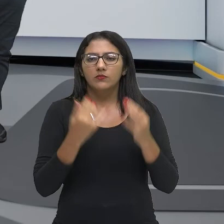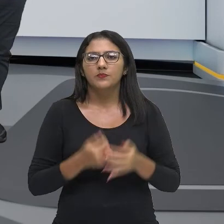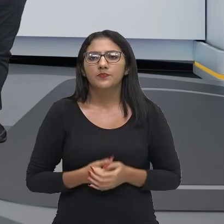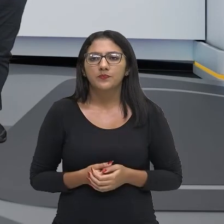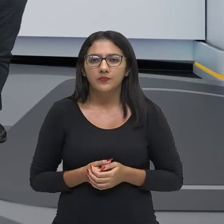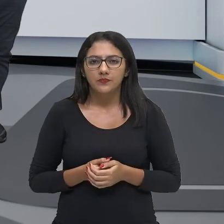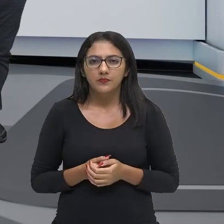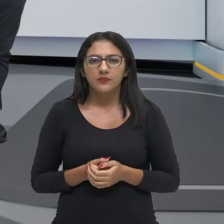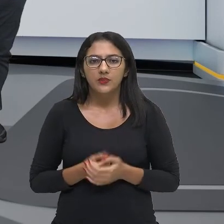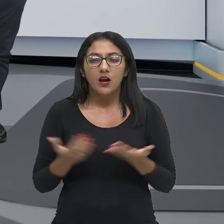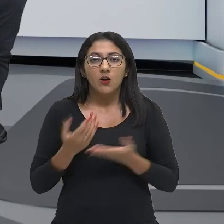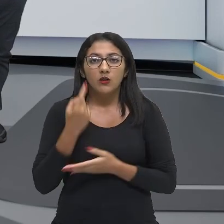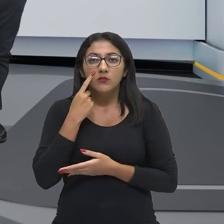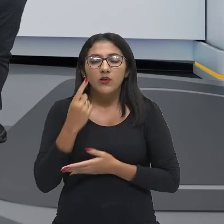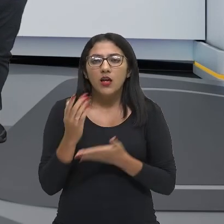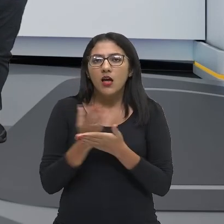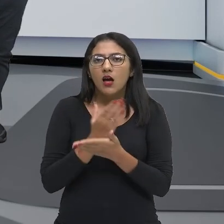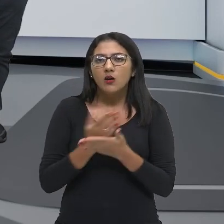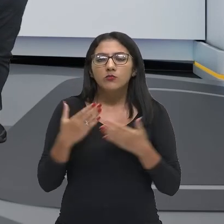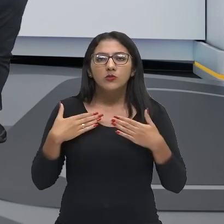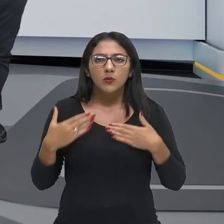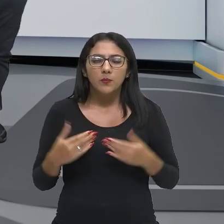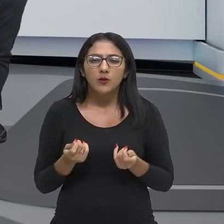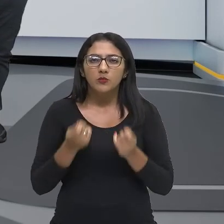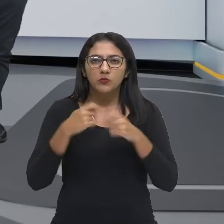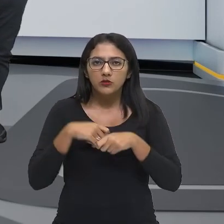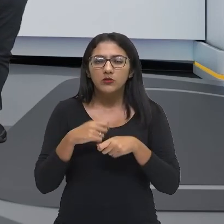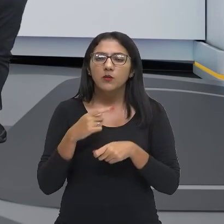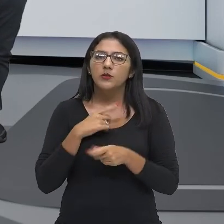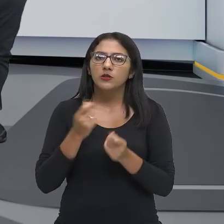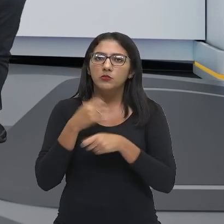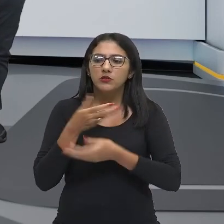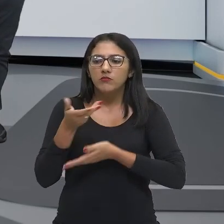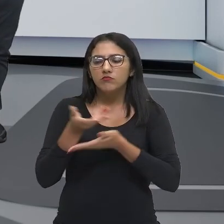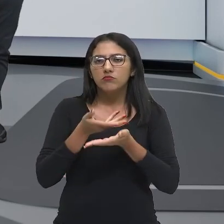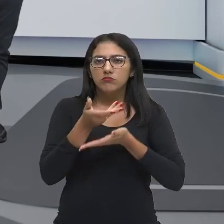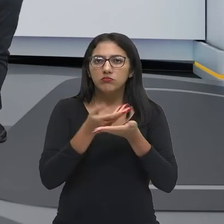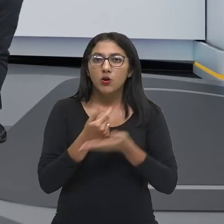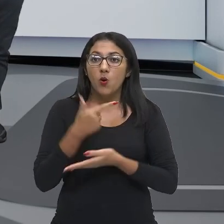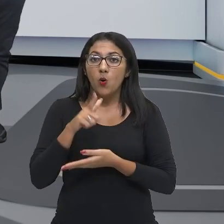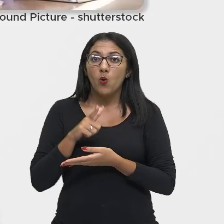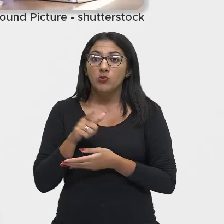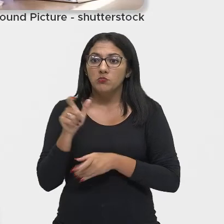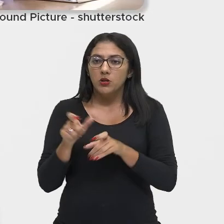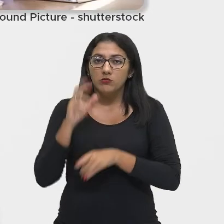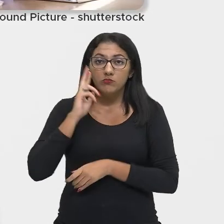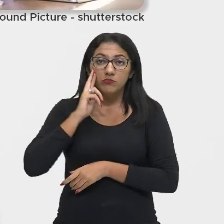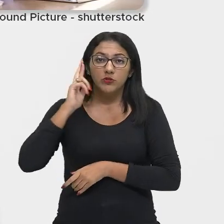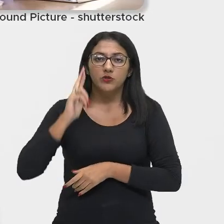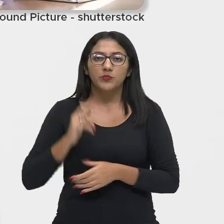ver alguns comportamentos importantes para trocar mensagens com os seus superiores, tá?